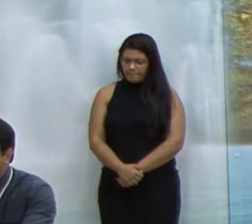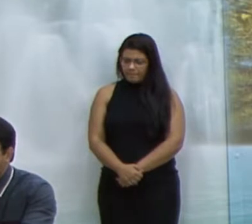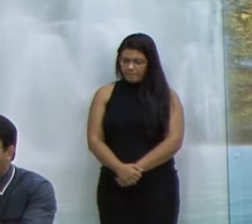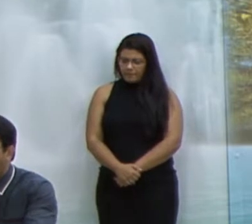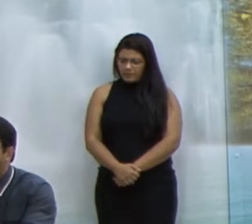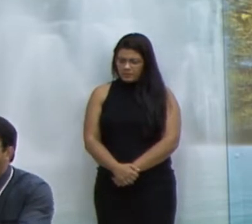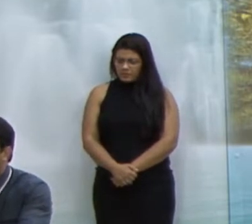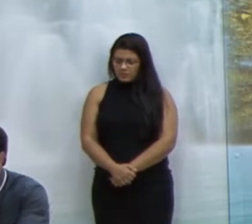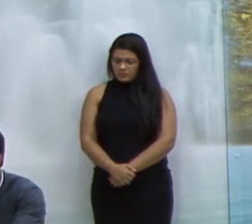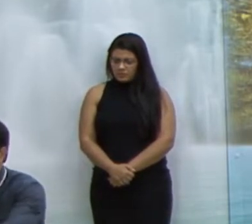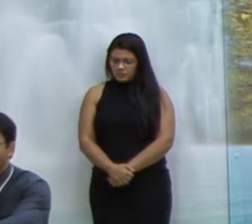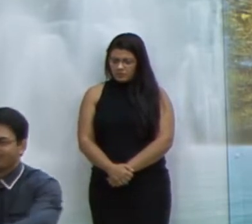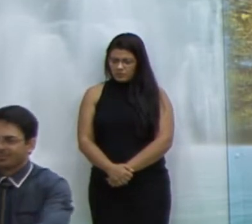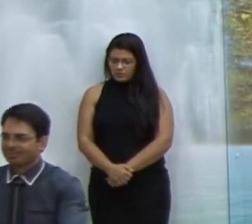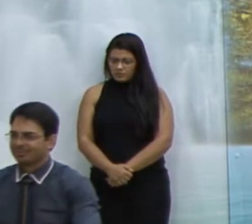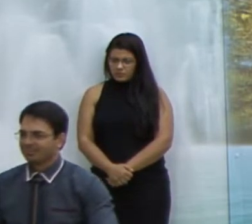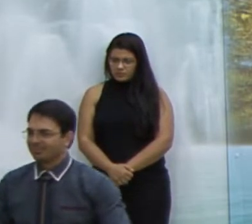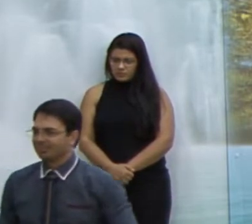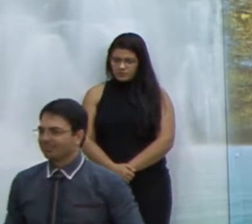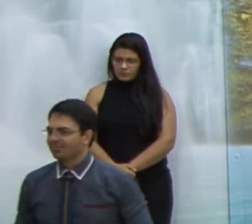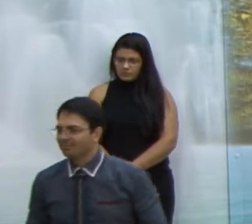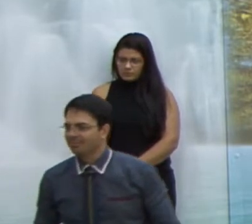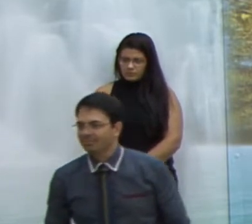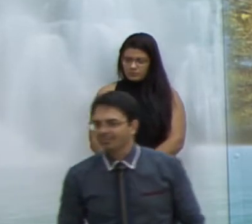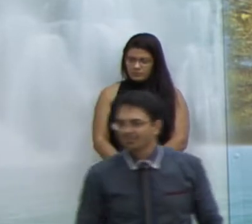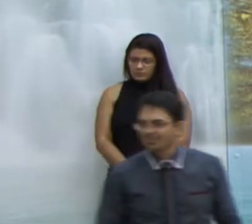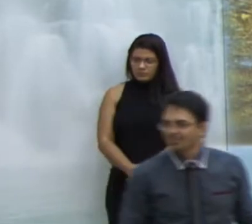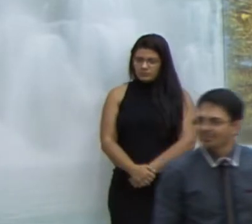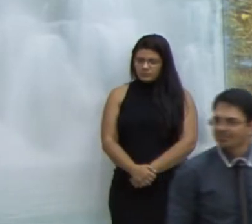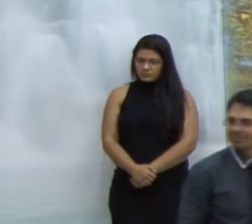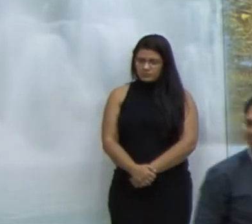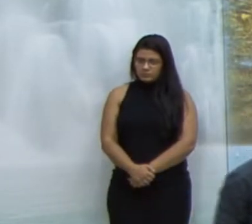vida como hoje.